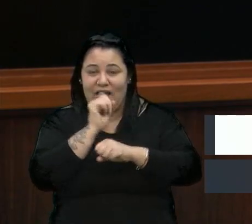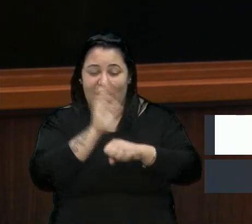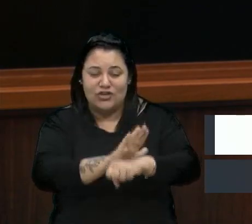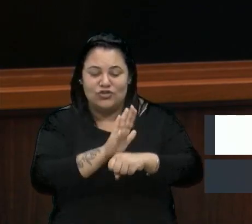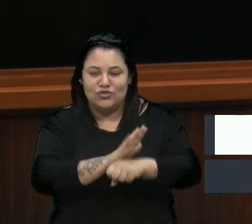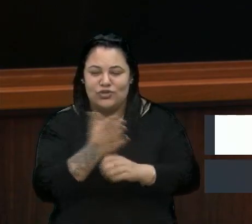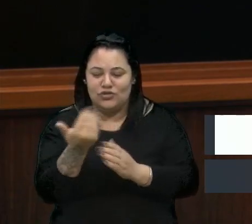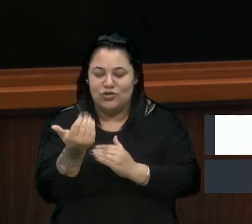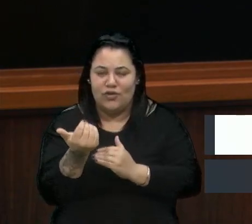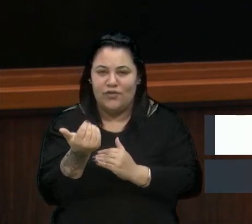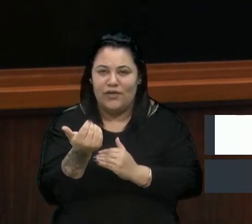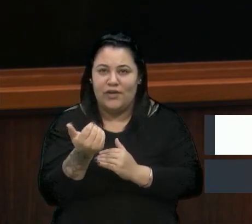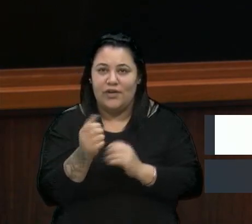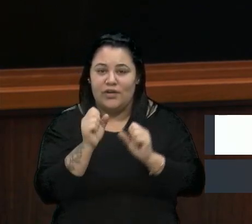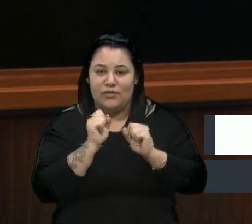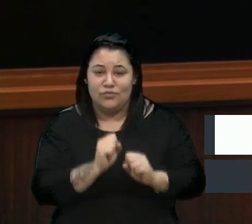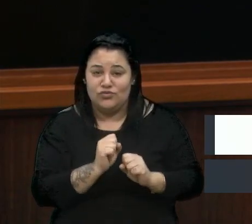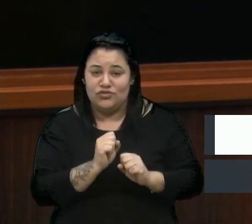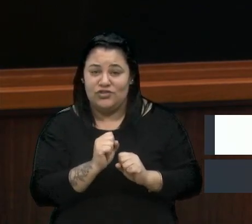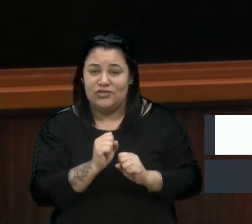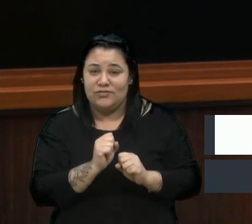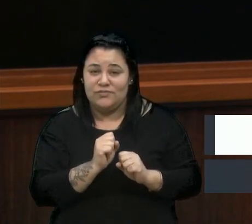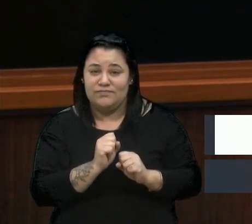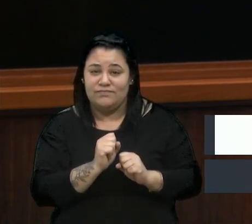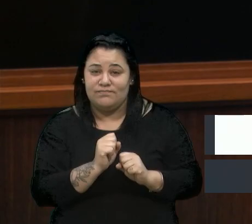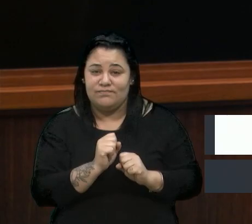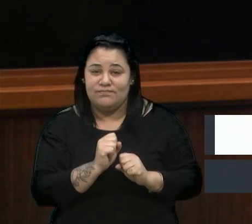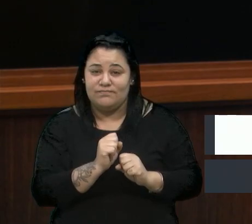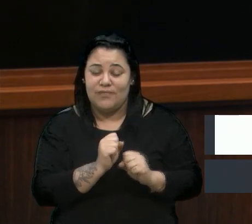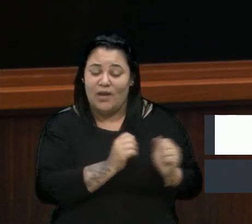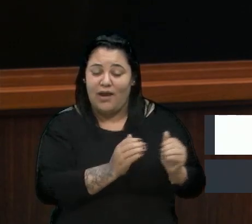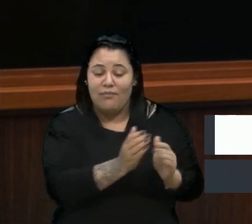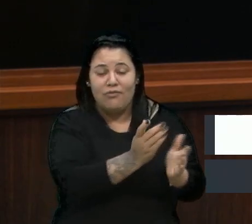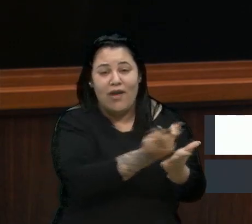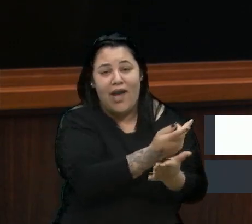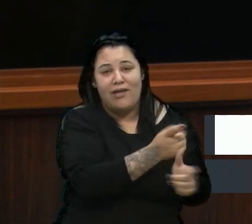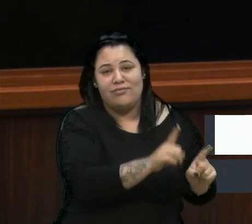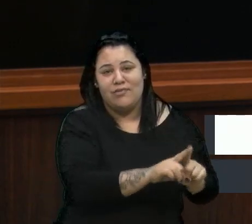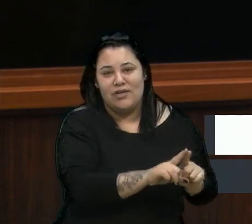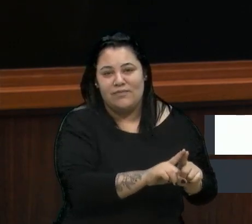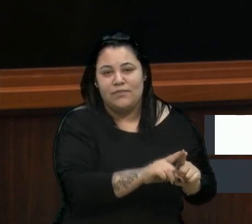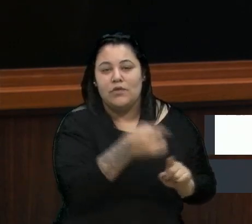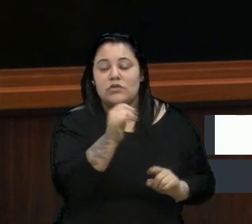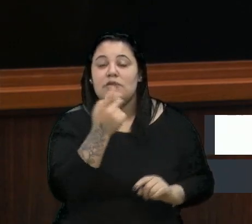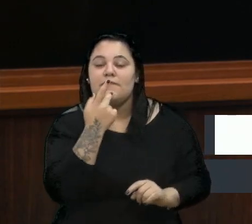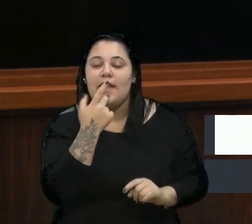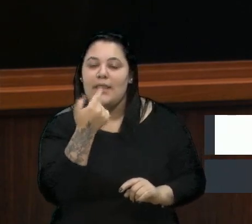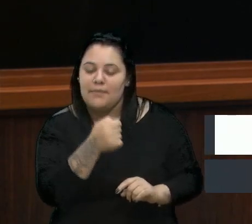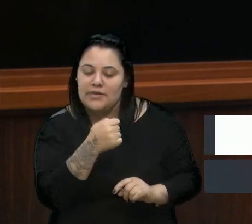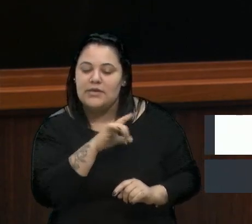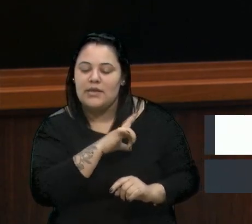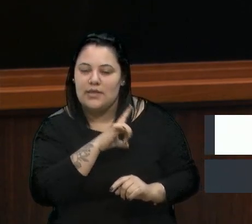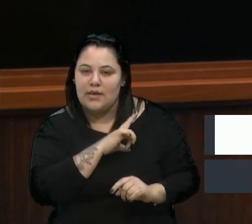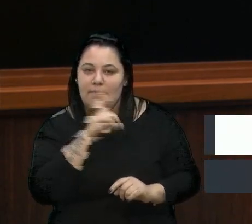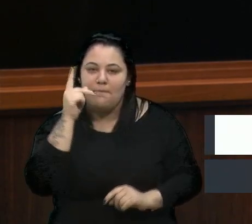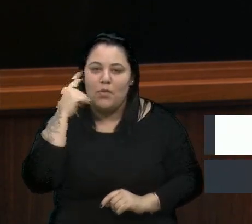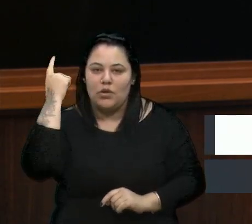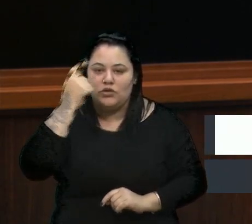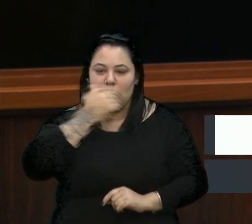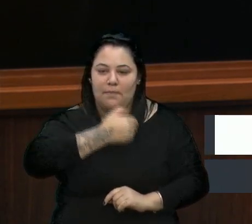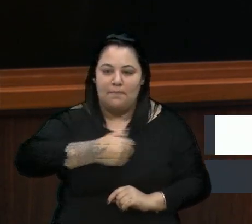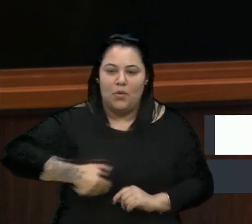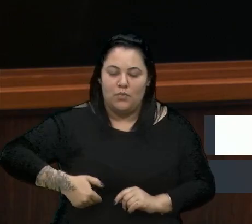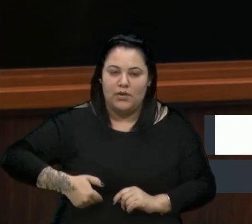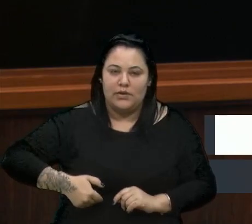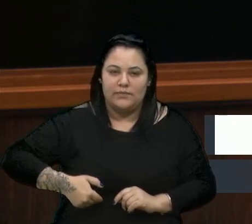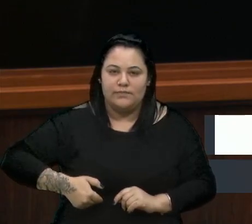poderiam ir para o lado de lá. Então, quando a gente fala que tem que ter políticas públicas, e a